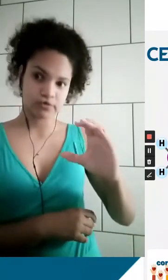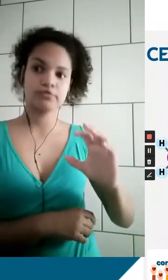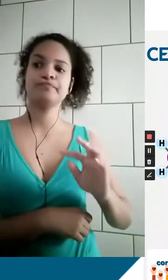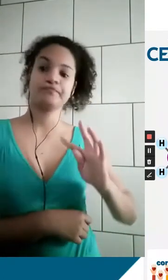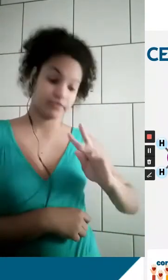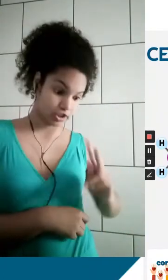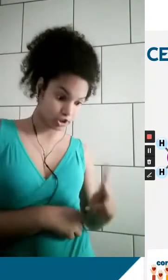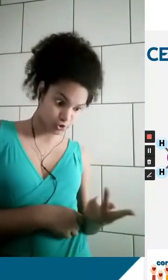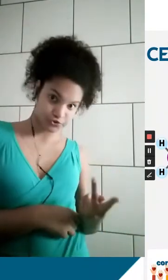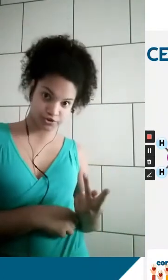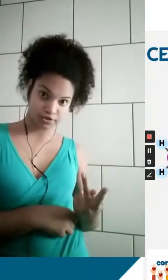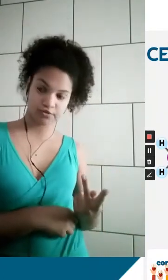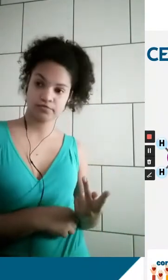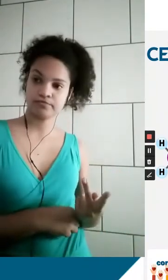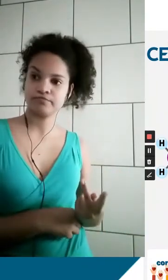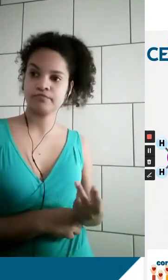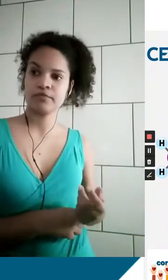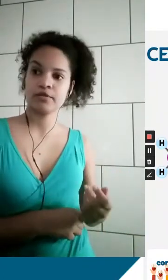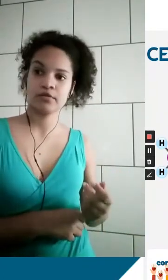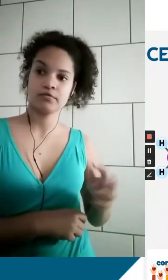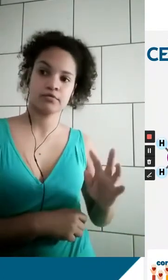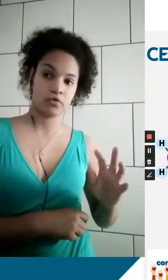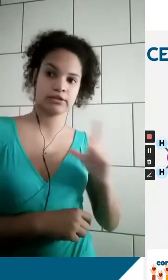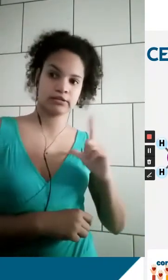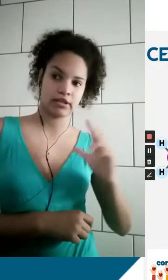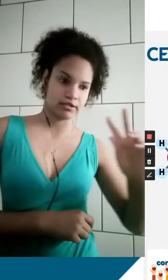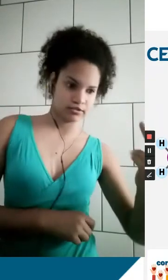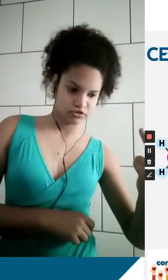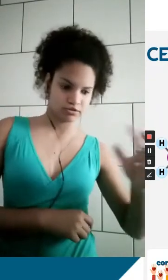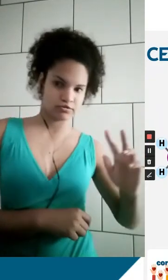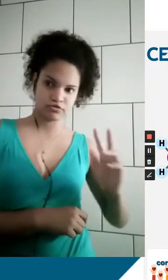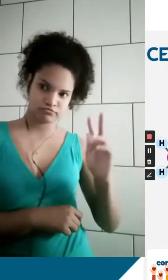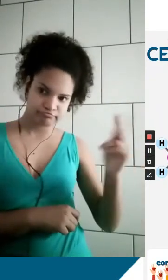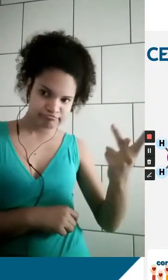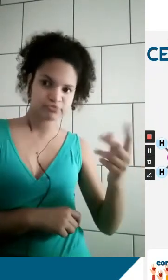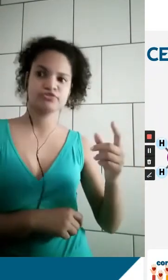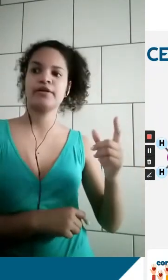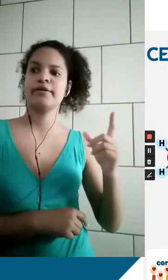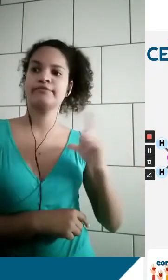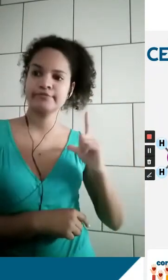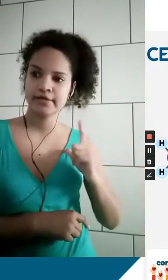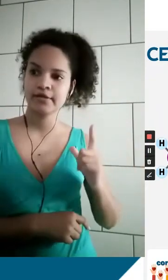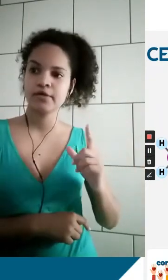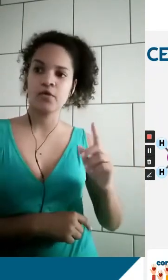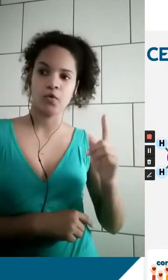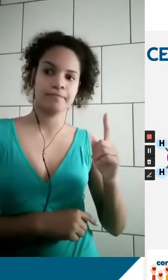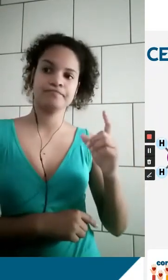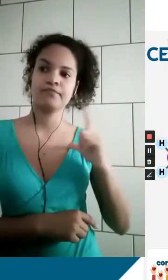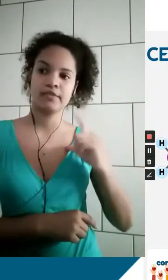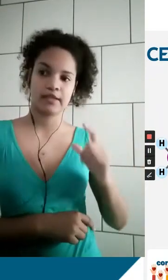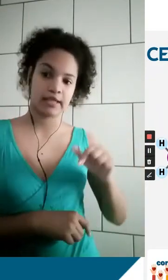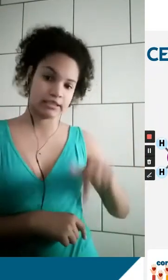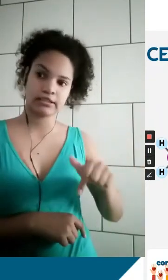hidrogênio, que pode ser este hidrogênio aqui, como tem hidrogênio aqui, tem hidrogênio aqui, tem hidrogênio aqui. Os